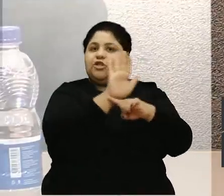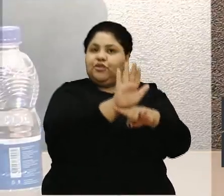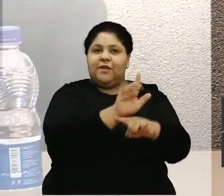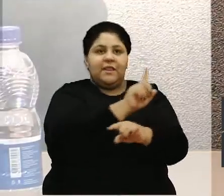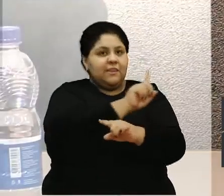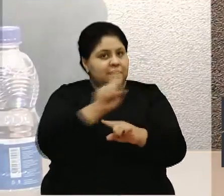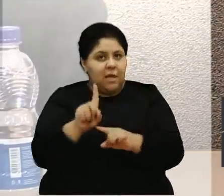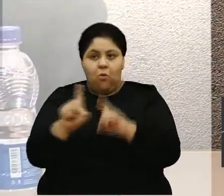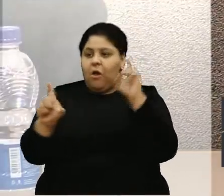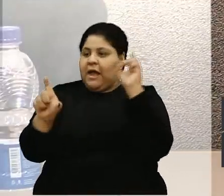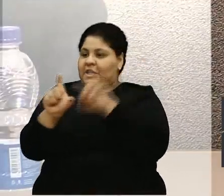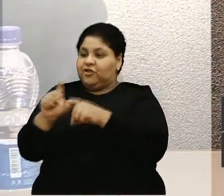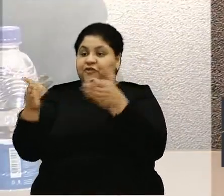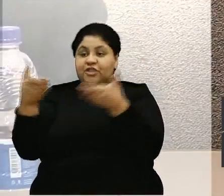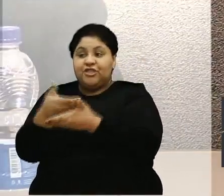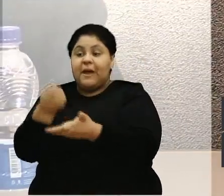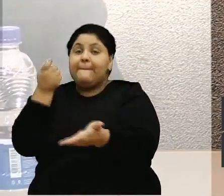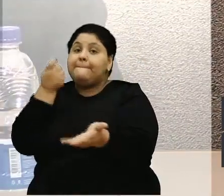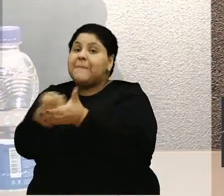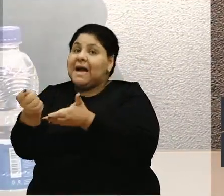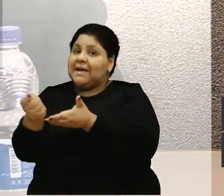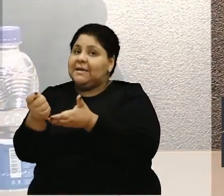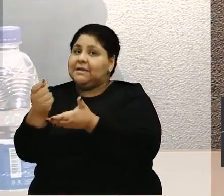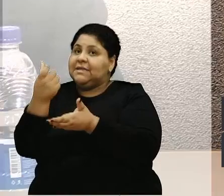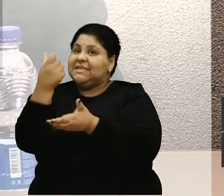foi paga. 6 vezes.